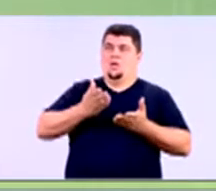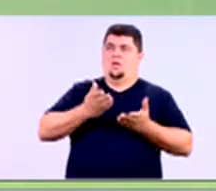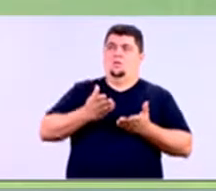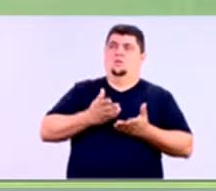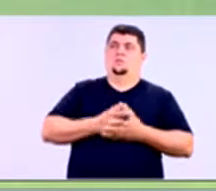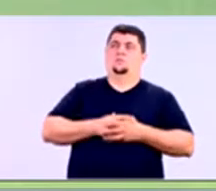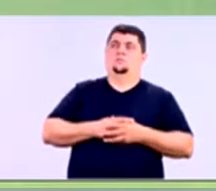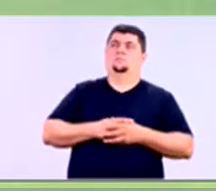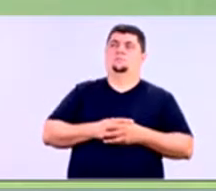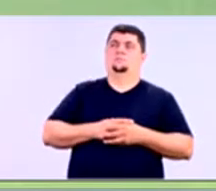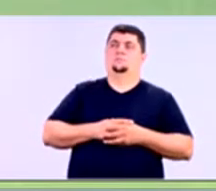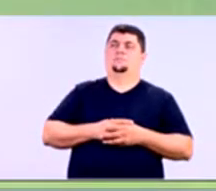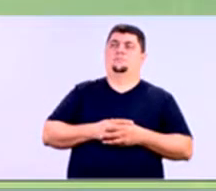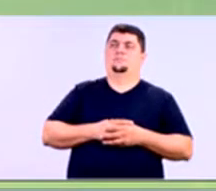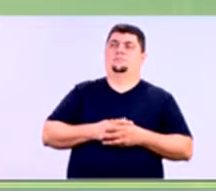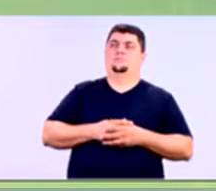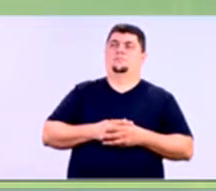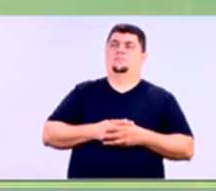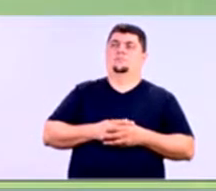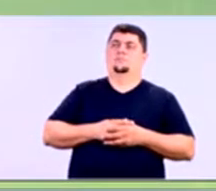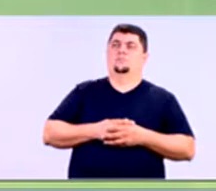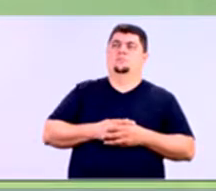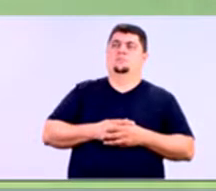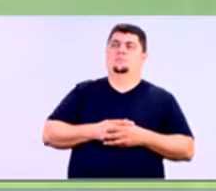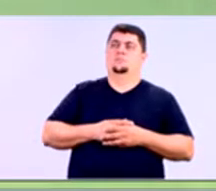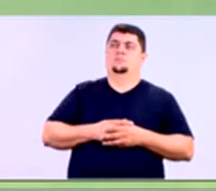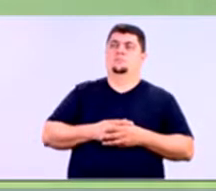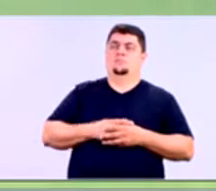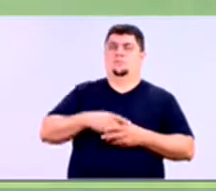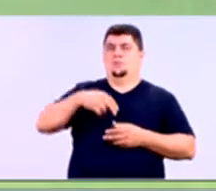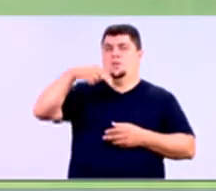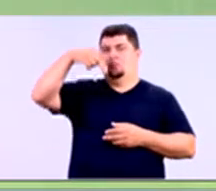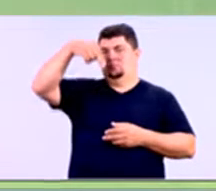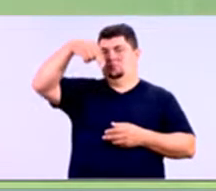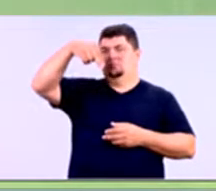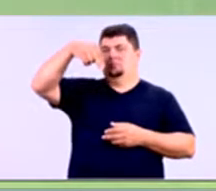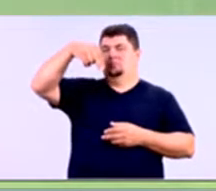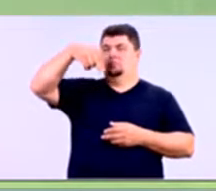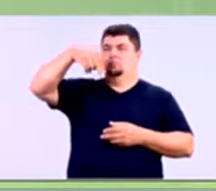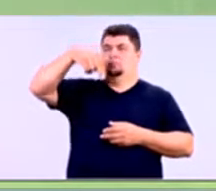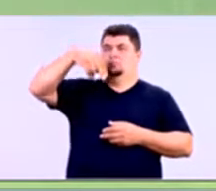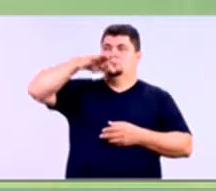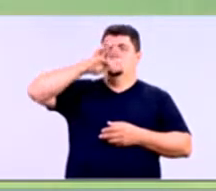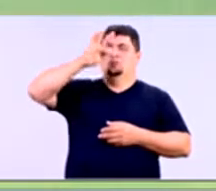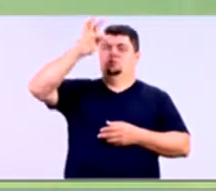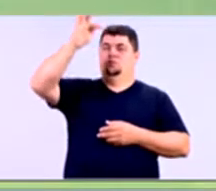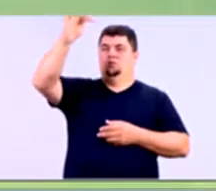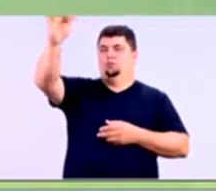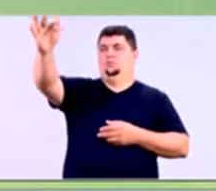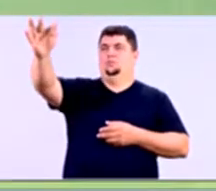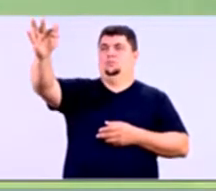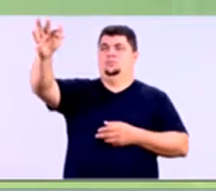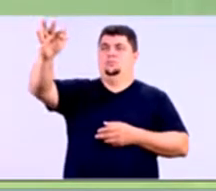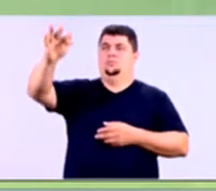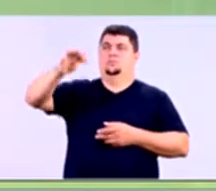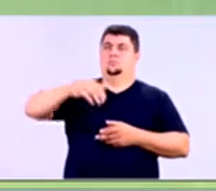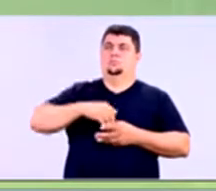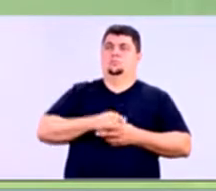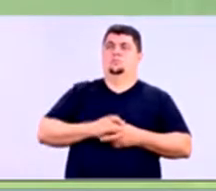atualizado, vai ser o valor nominal, que seria equivalente ao valor futuro,